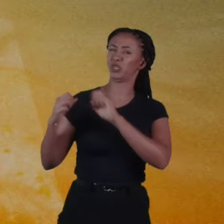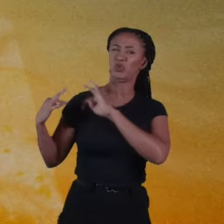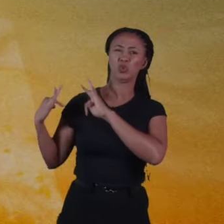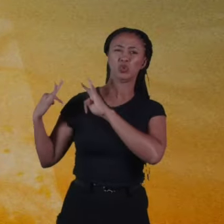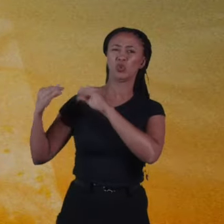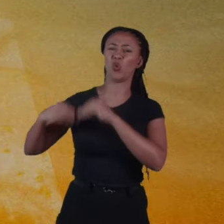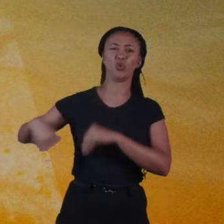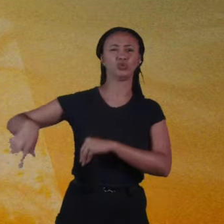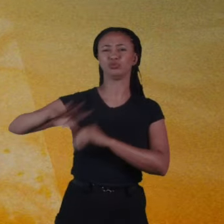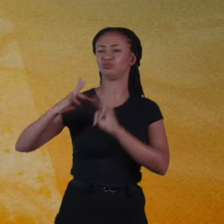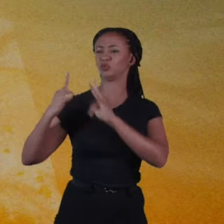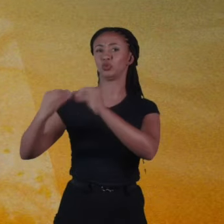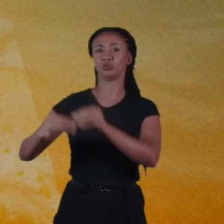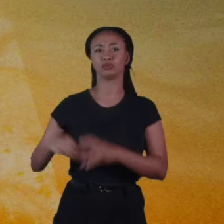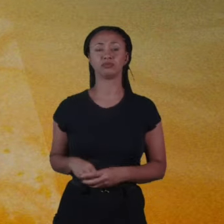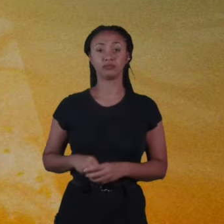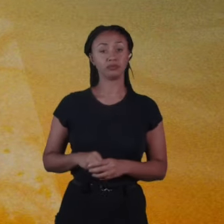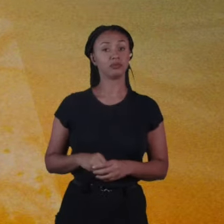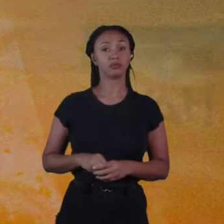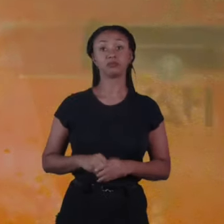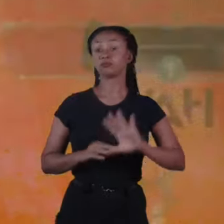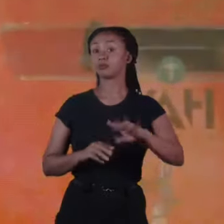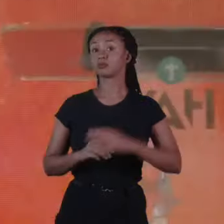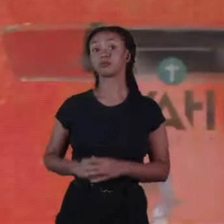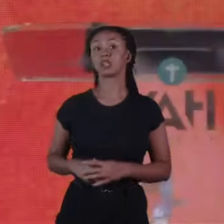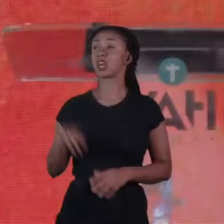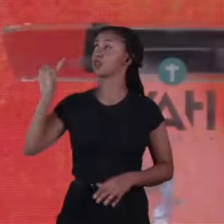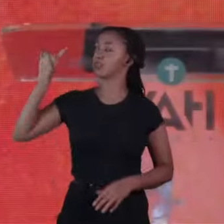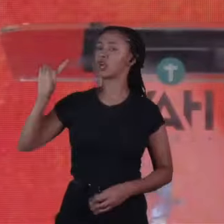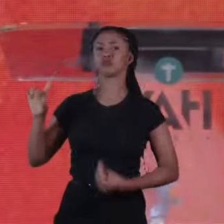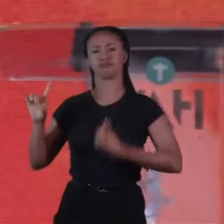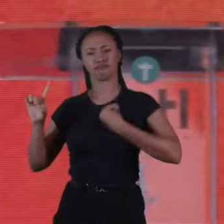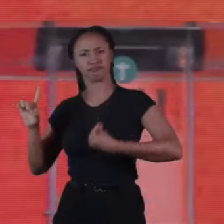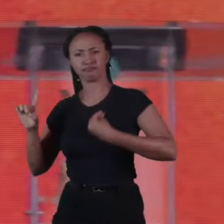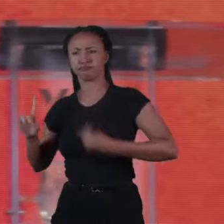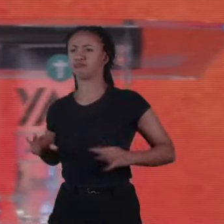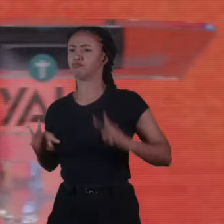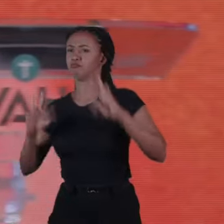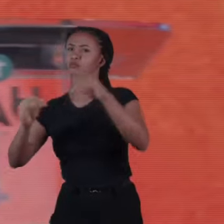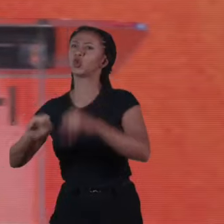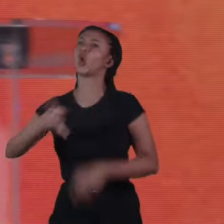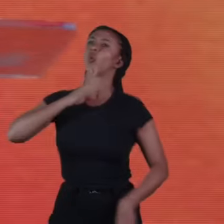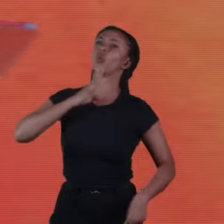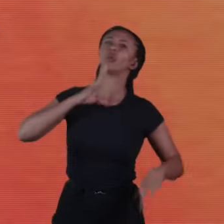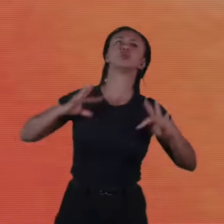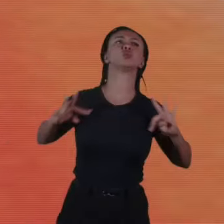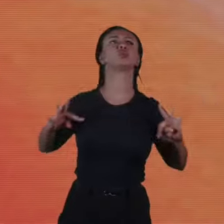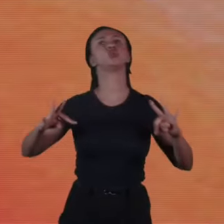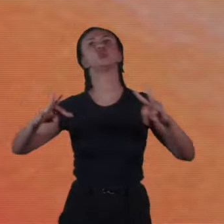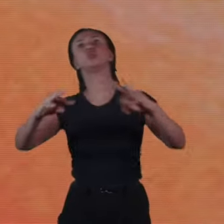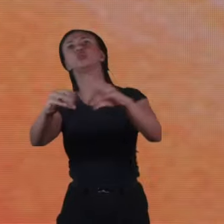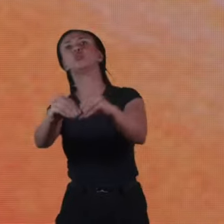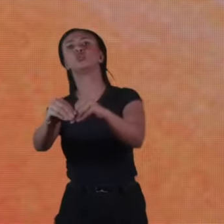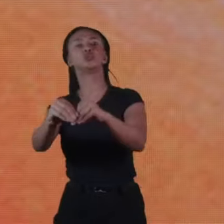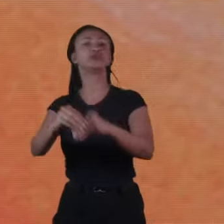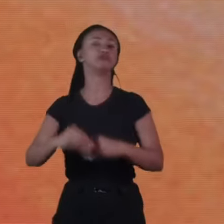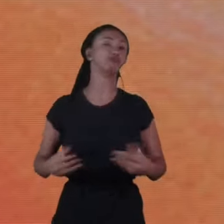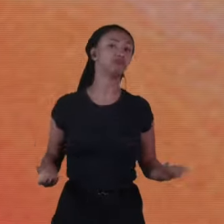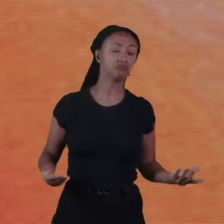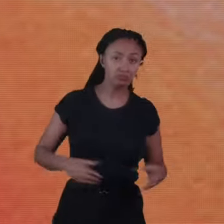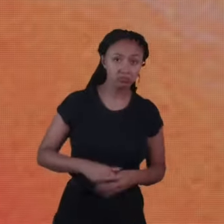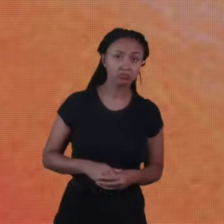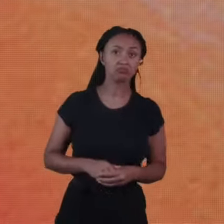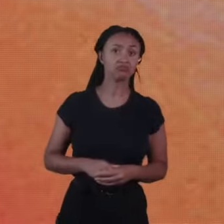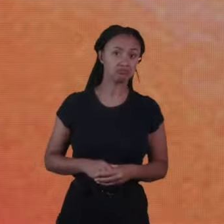Sabe, de nada adiantaria Deus ser onisciente, conhecer todas as coisas, não adiantaria nem mesmo ele